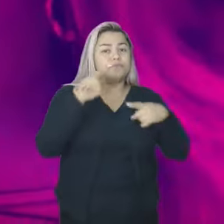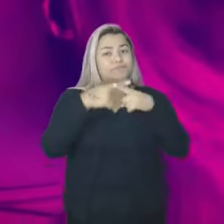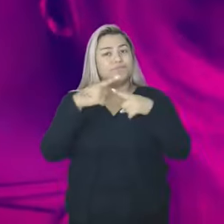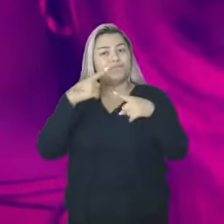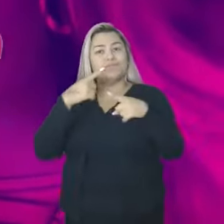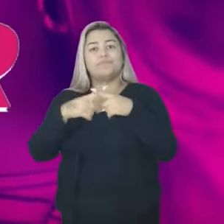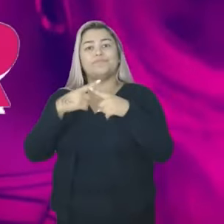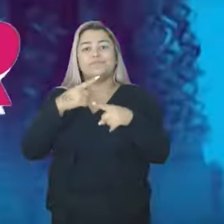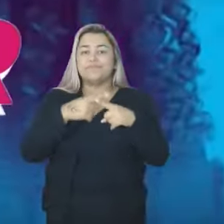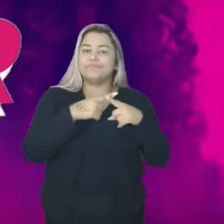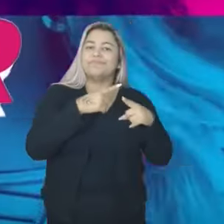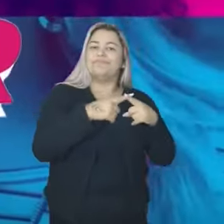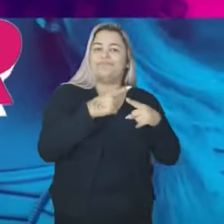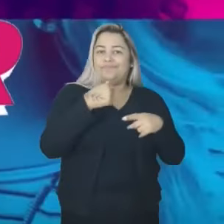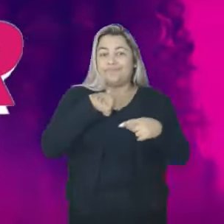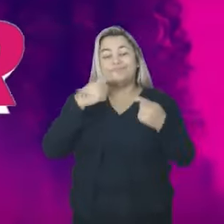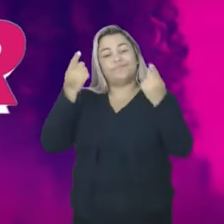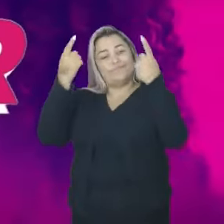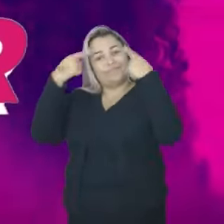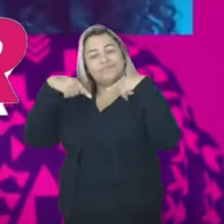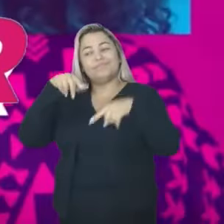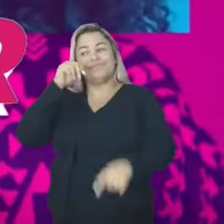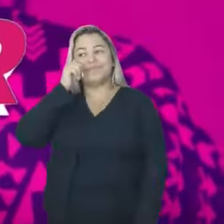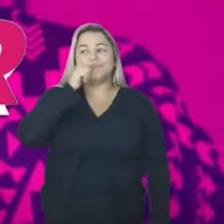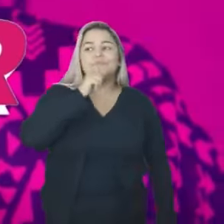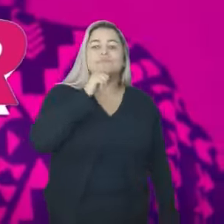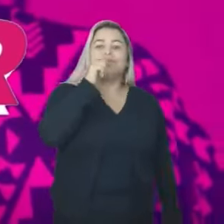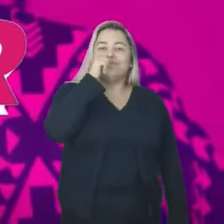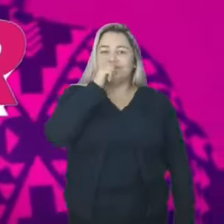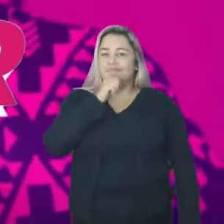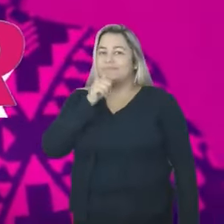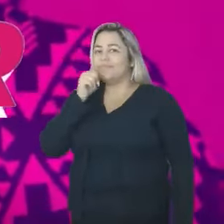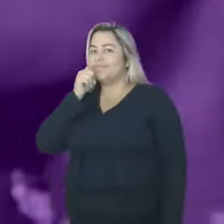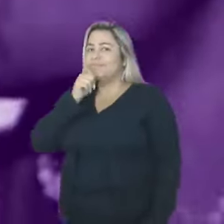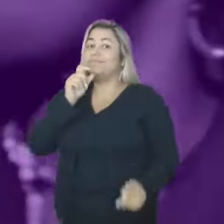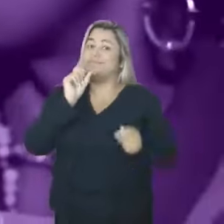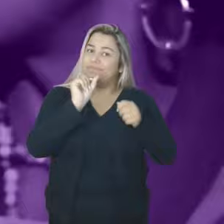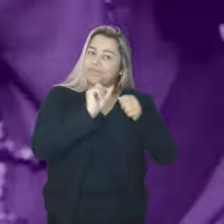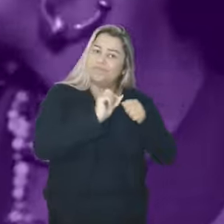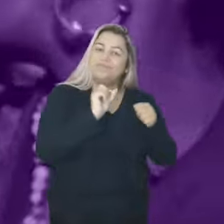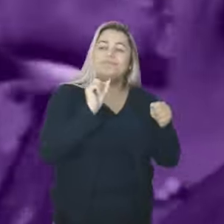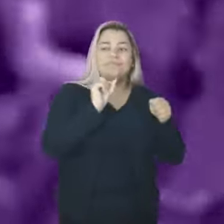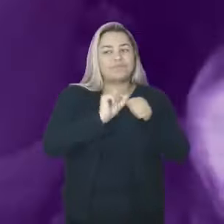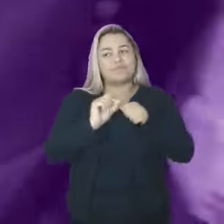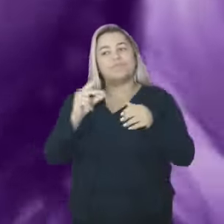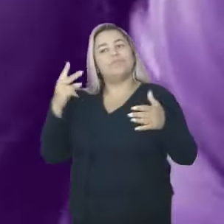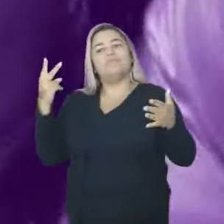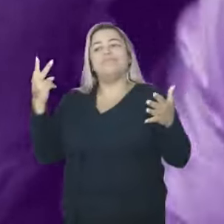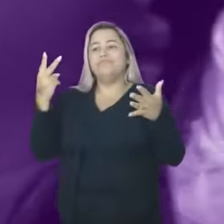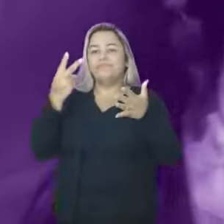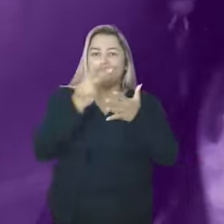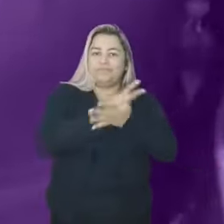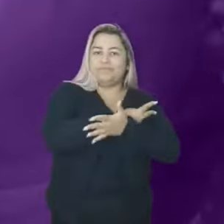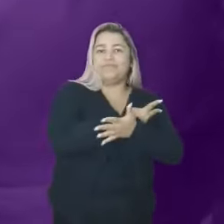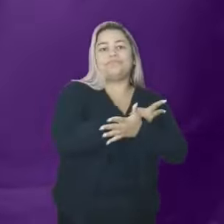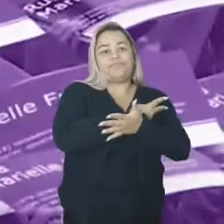Porque eu sou mulher pra fazer